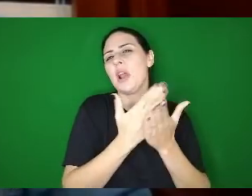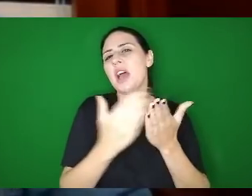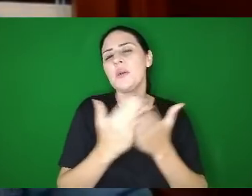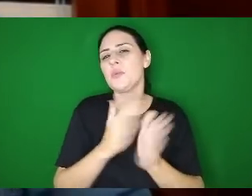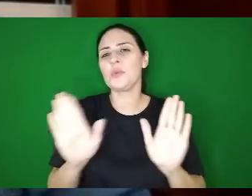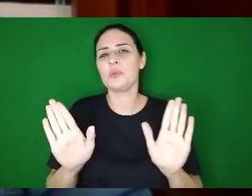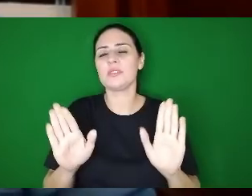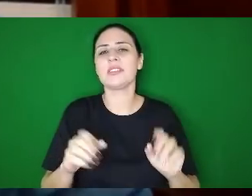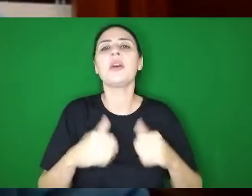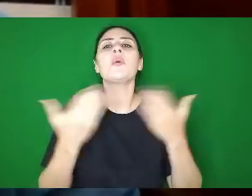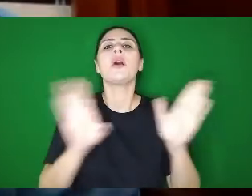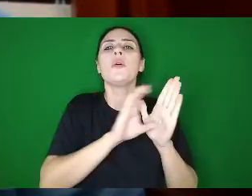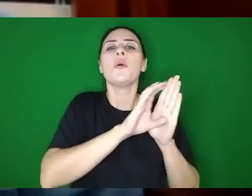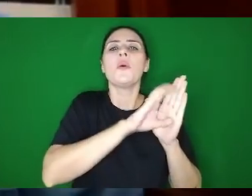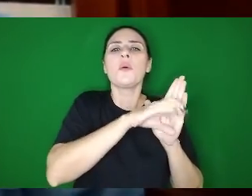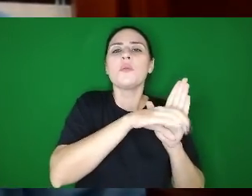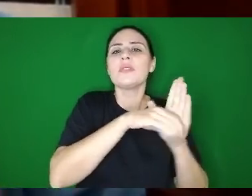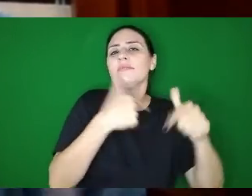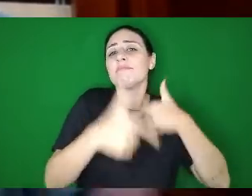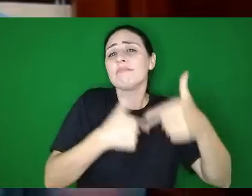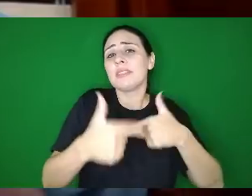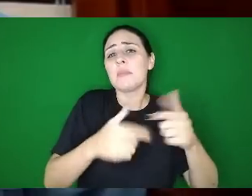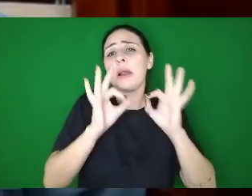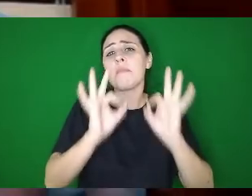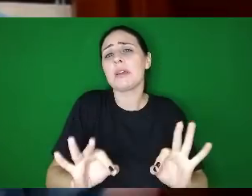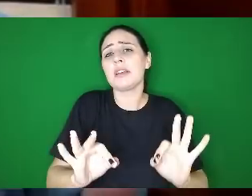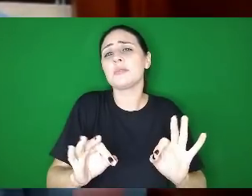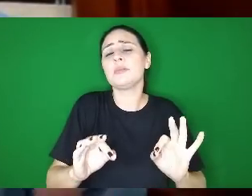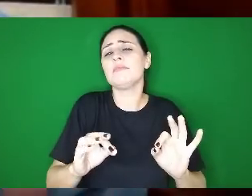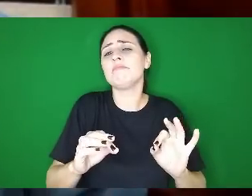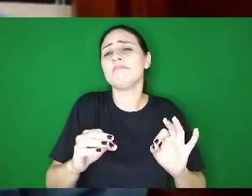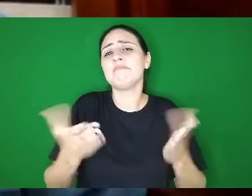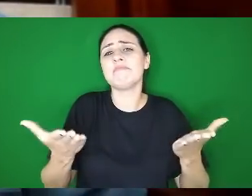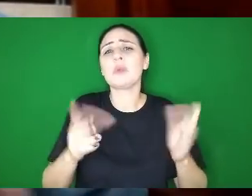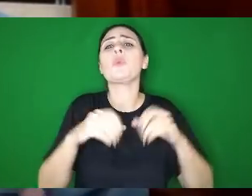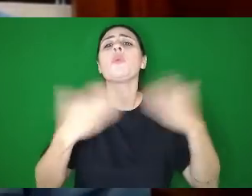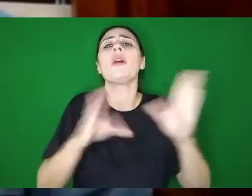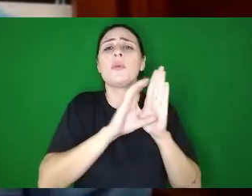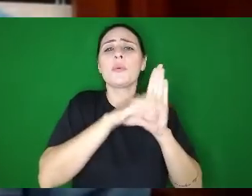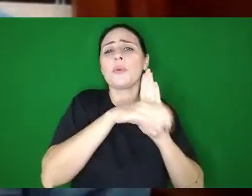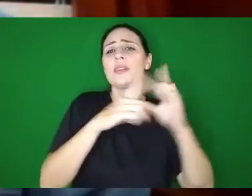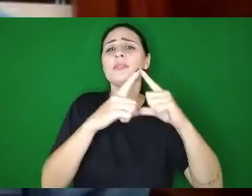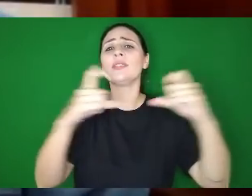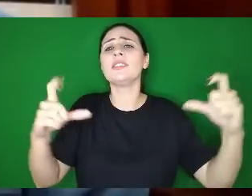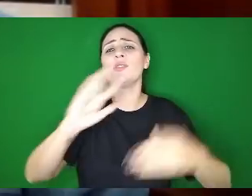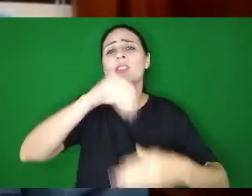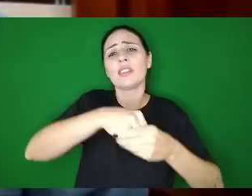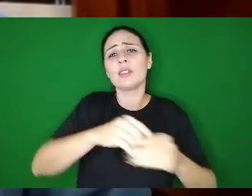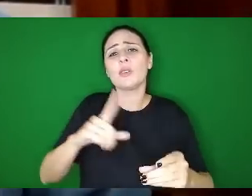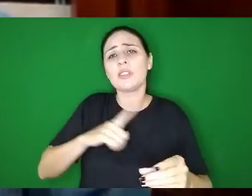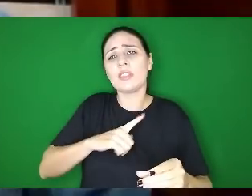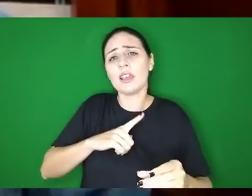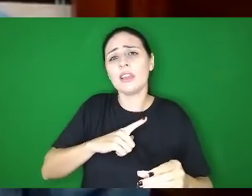que é o conceito para eu trabalhar mesmo? Saber do que é composto, né? Que conceito científico tem ali? Qual que é o conceito